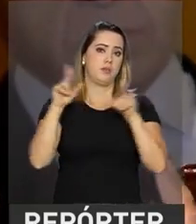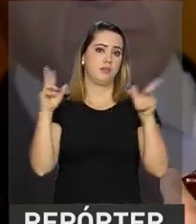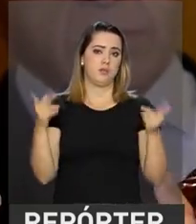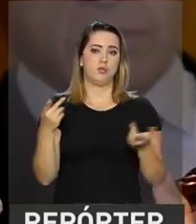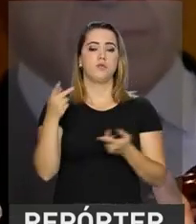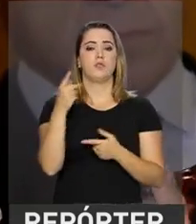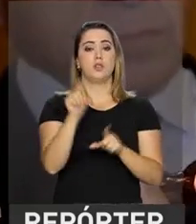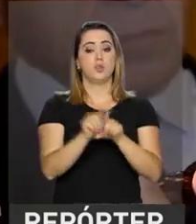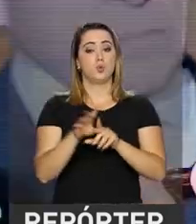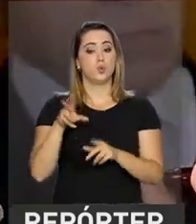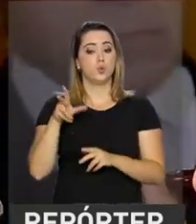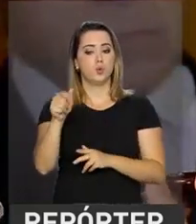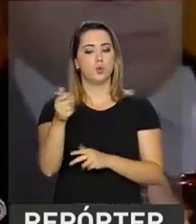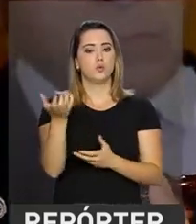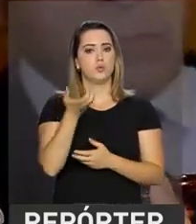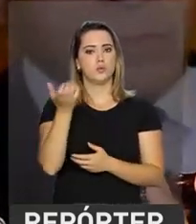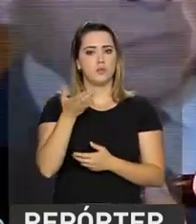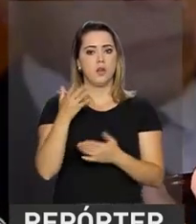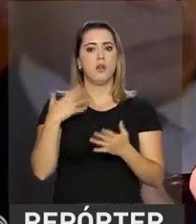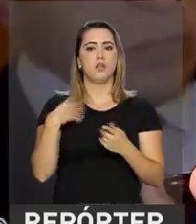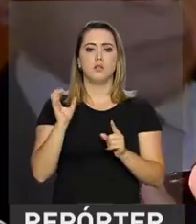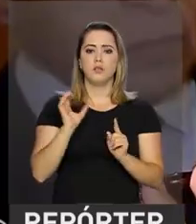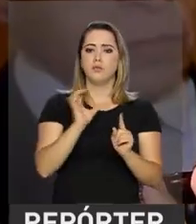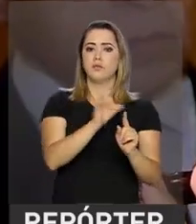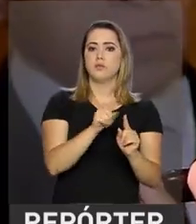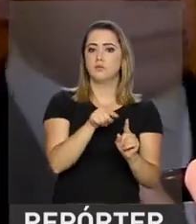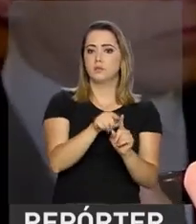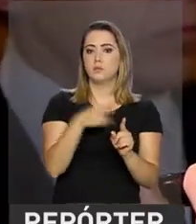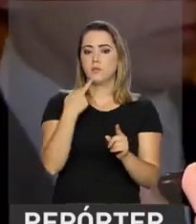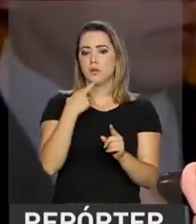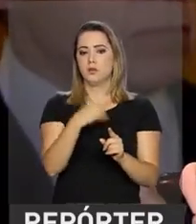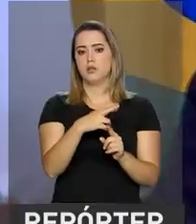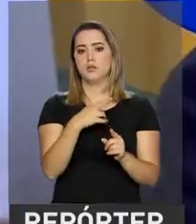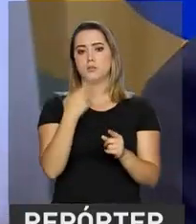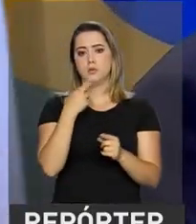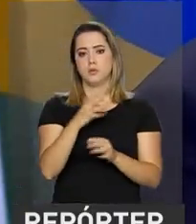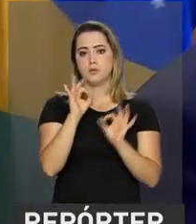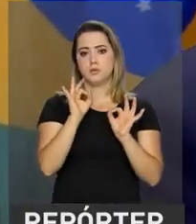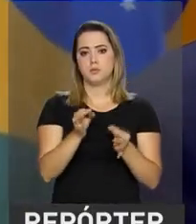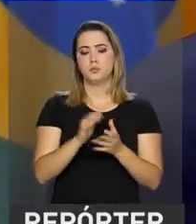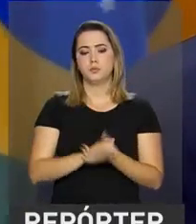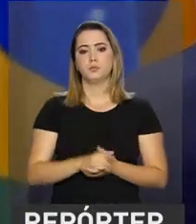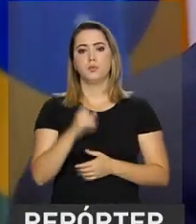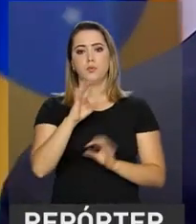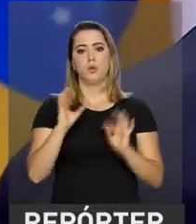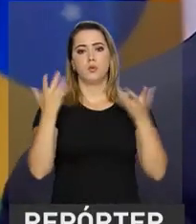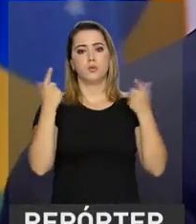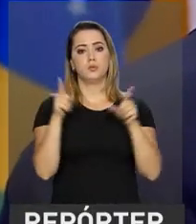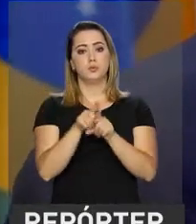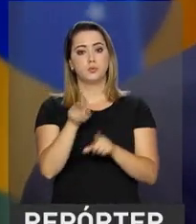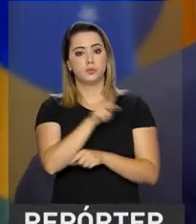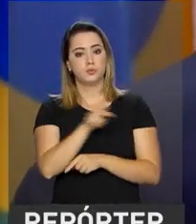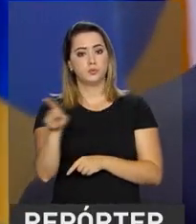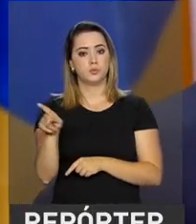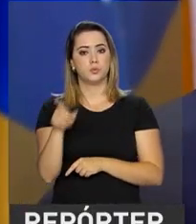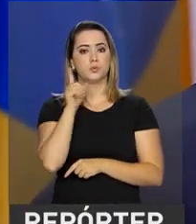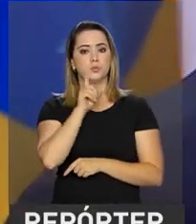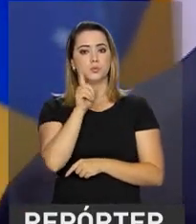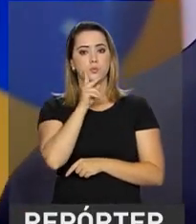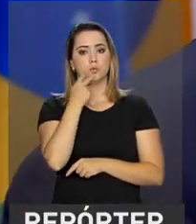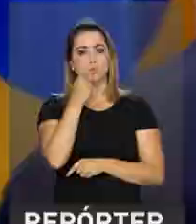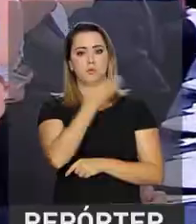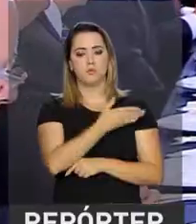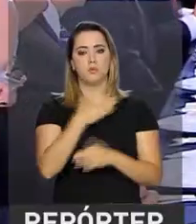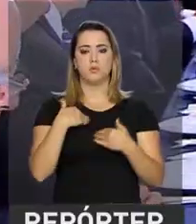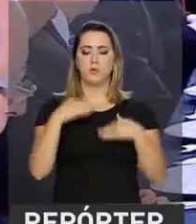foi isso. Todos querem continuar a pressão para resolver, mas a pressão diplomática. Durante o evento, o presidente dos Estados Unidos disse que